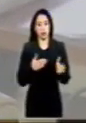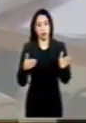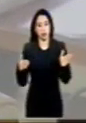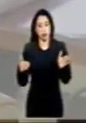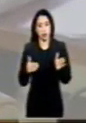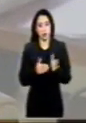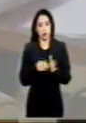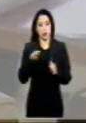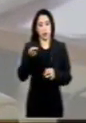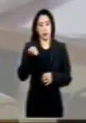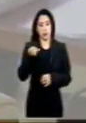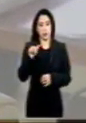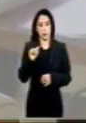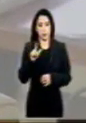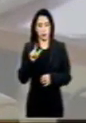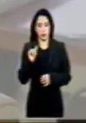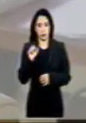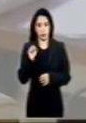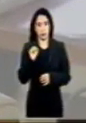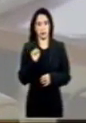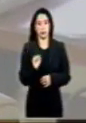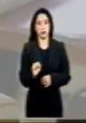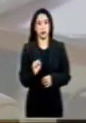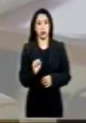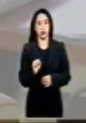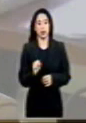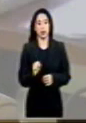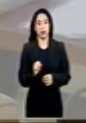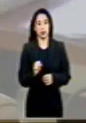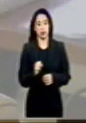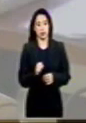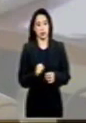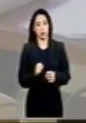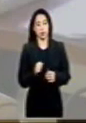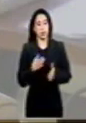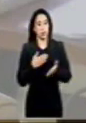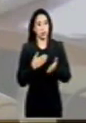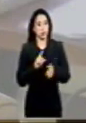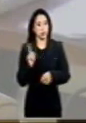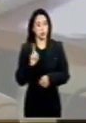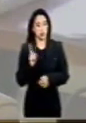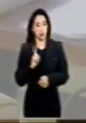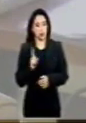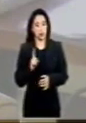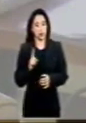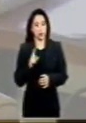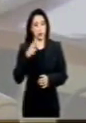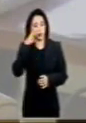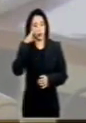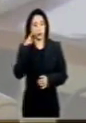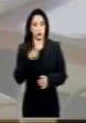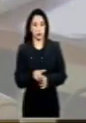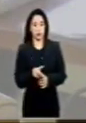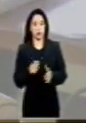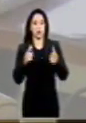as prerrogativas e imunidades parlamentares não se estendem aos locais onde os parlamentares exercem